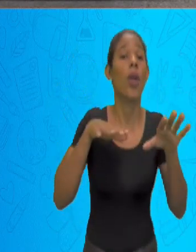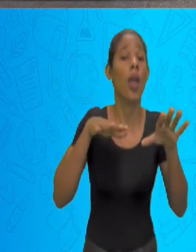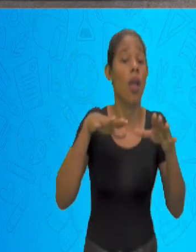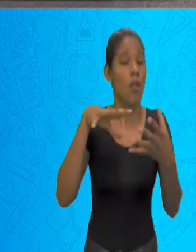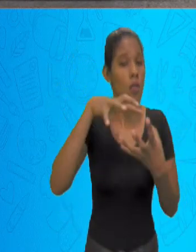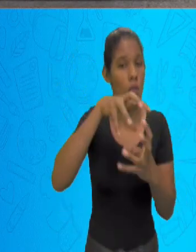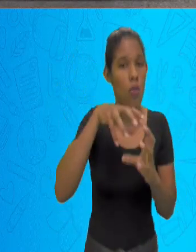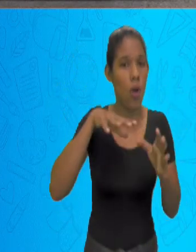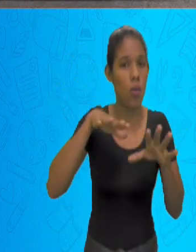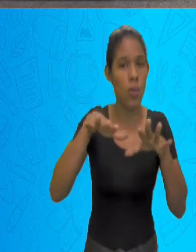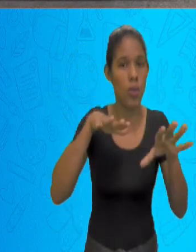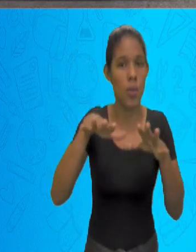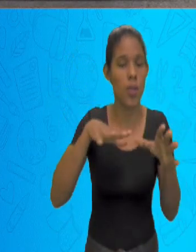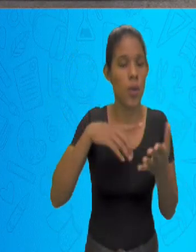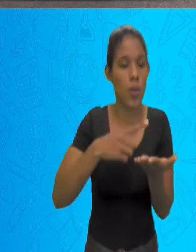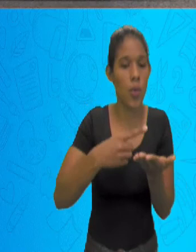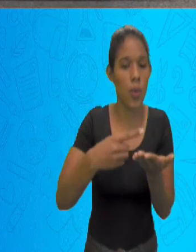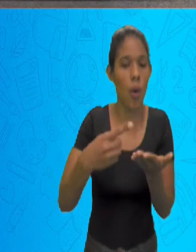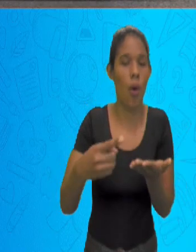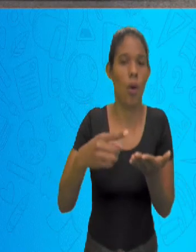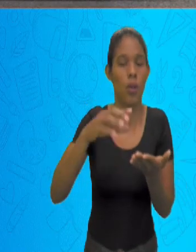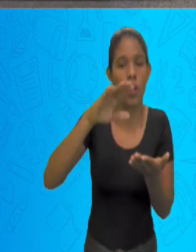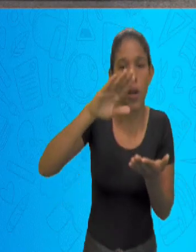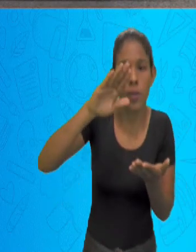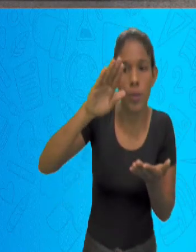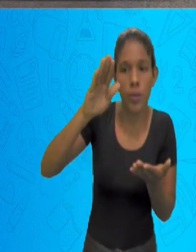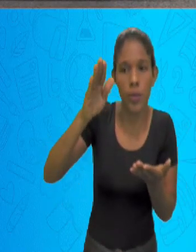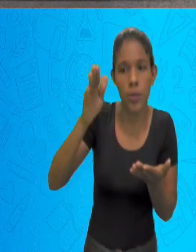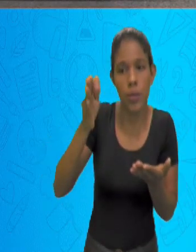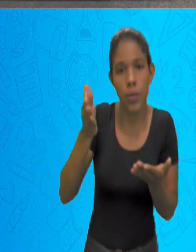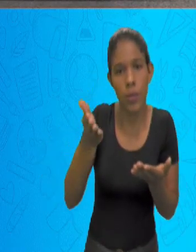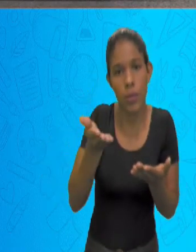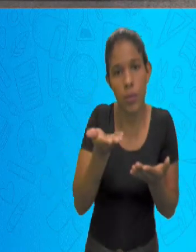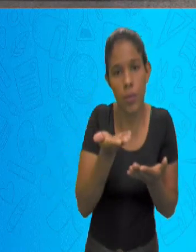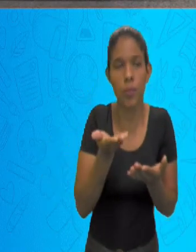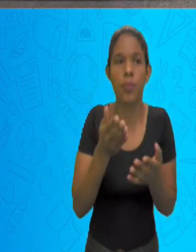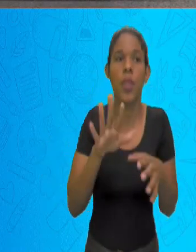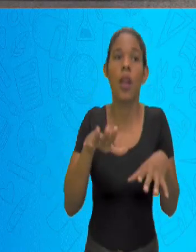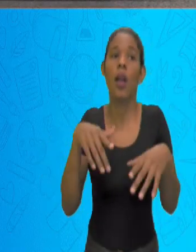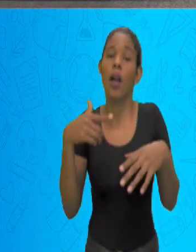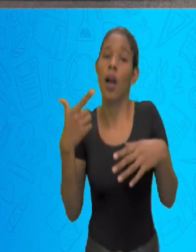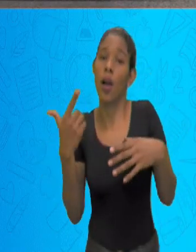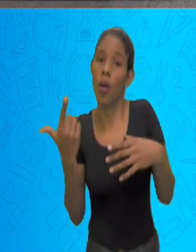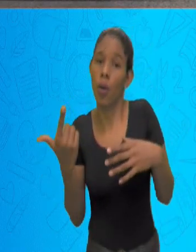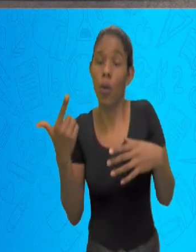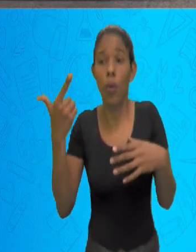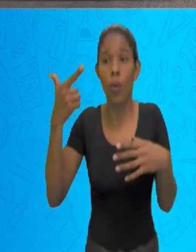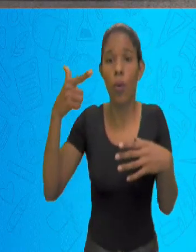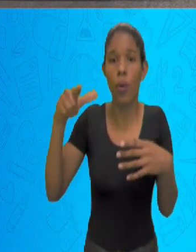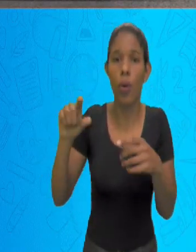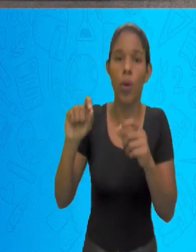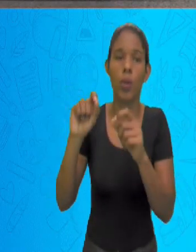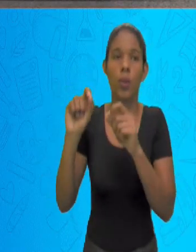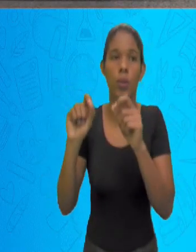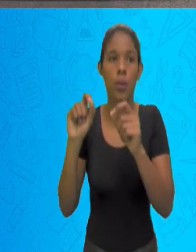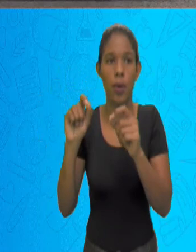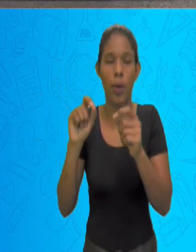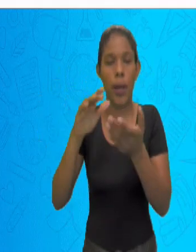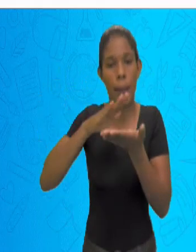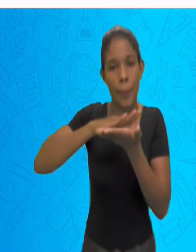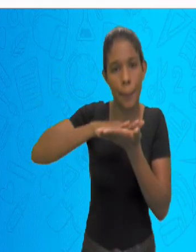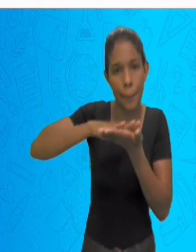faces curvas. Os poliedros têm todas as faces poligonais e planas.